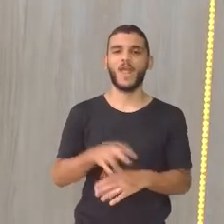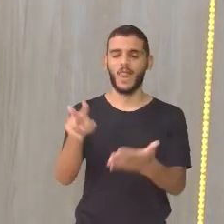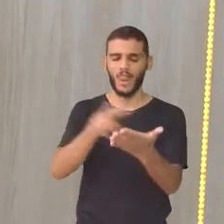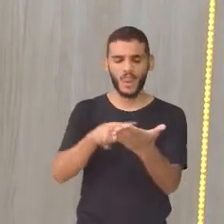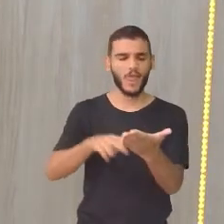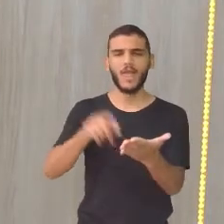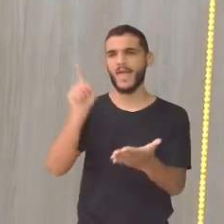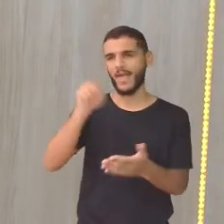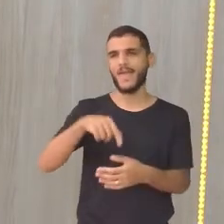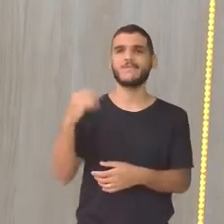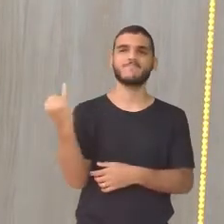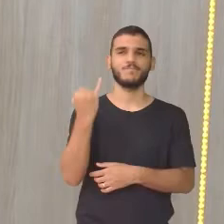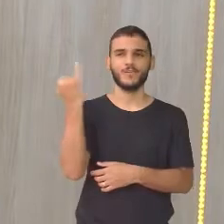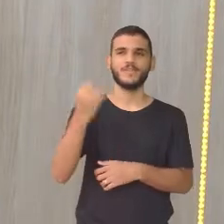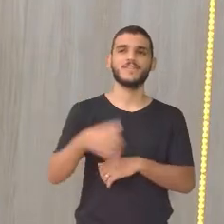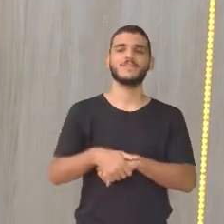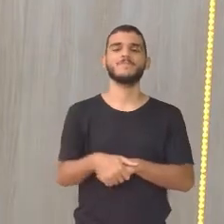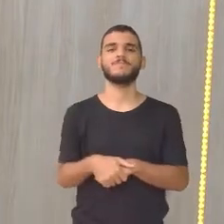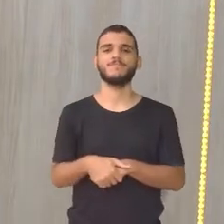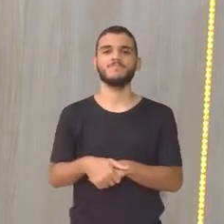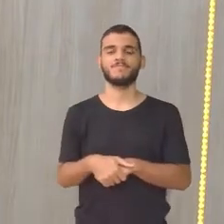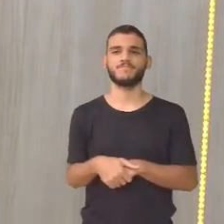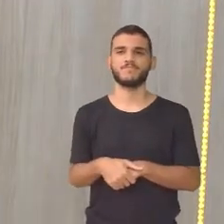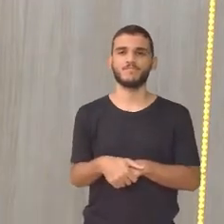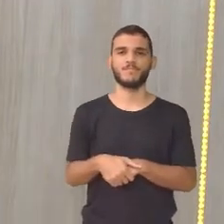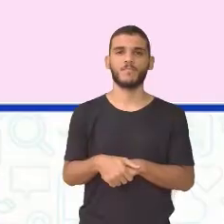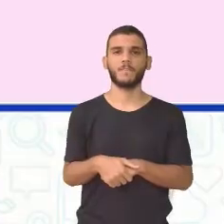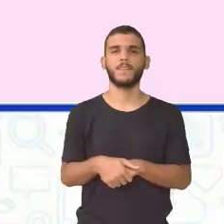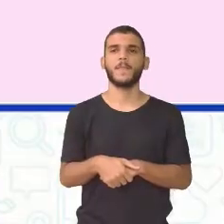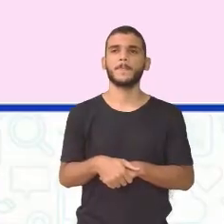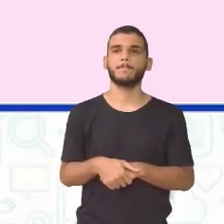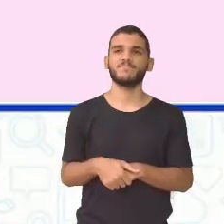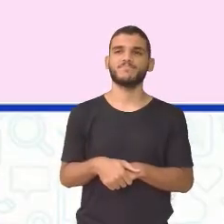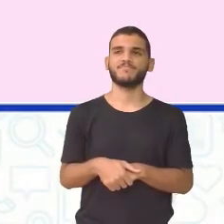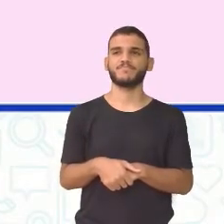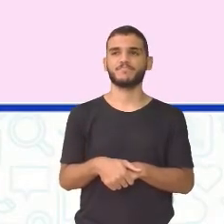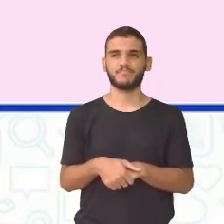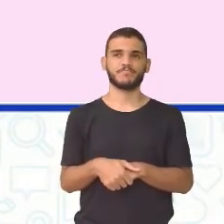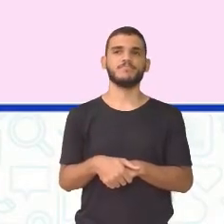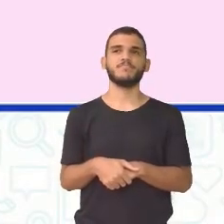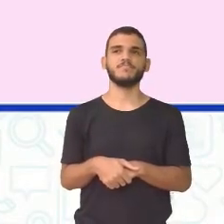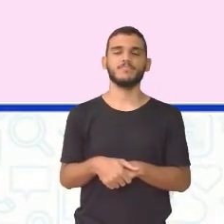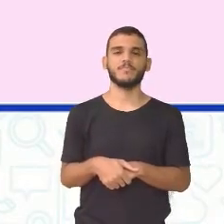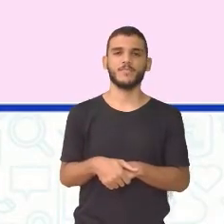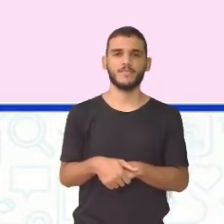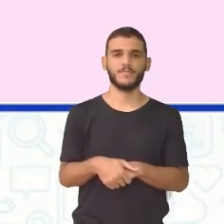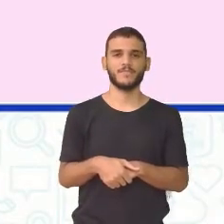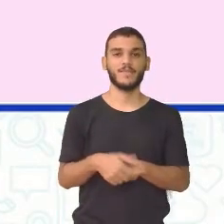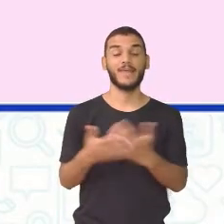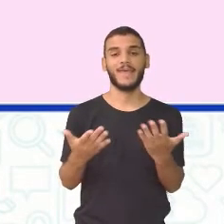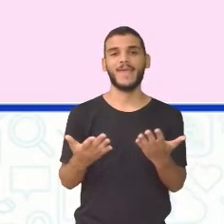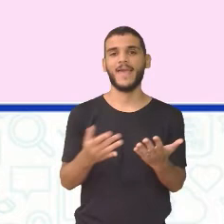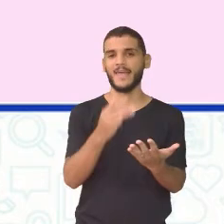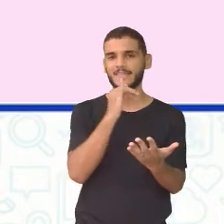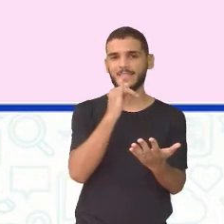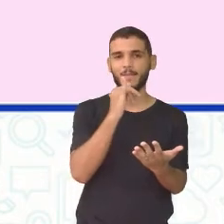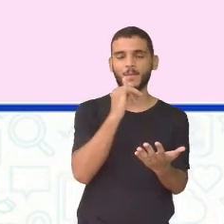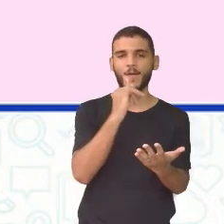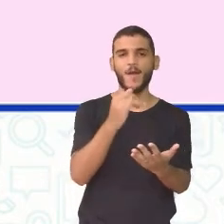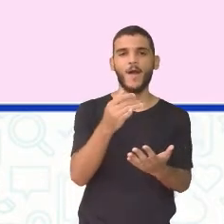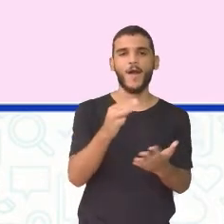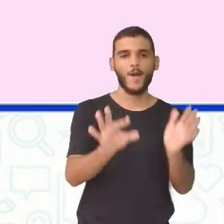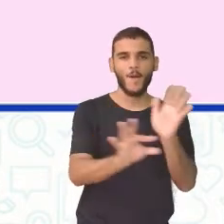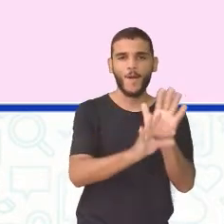diversão. Então, o que um livro e um parque de diversão